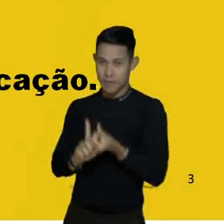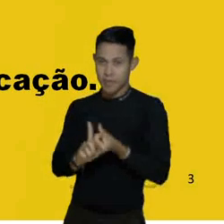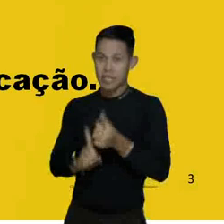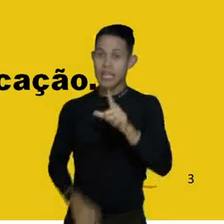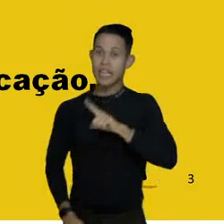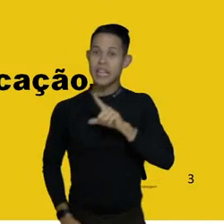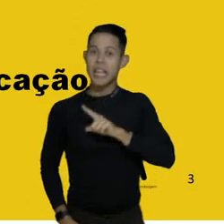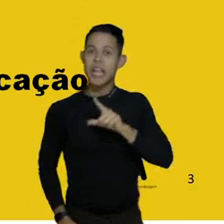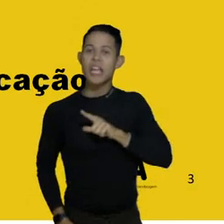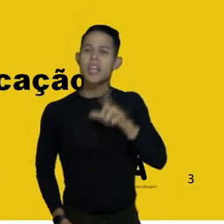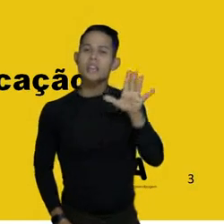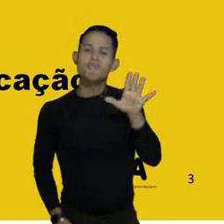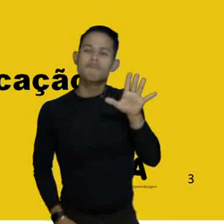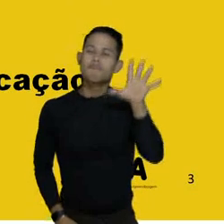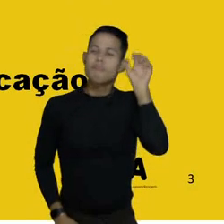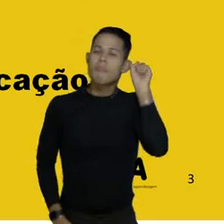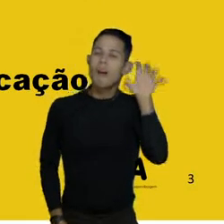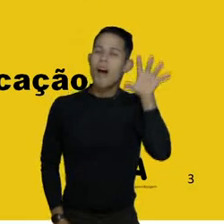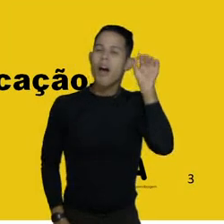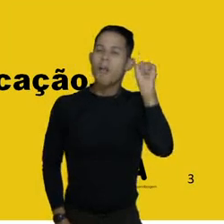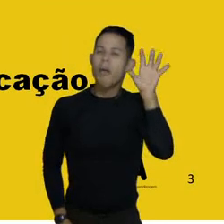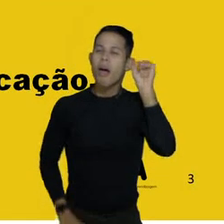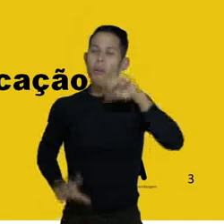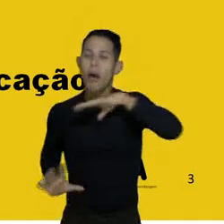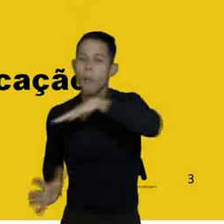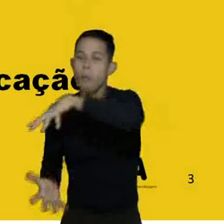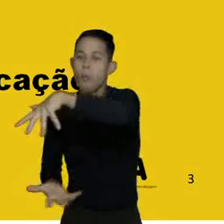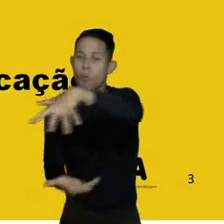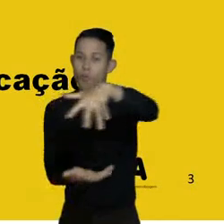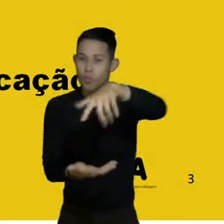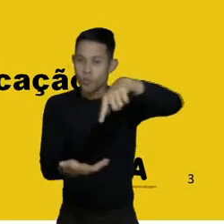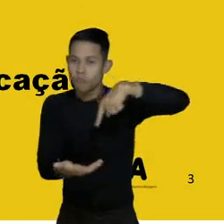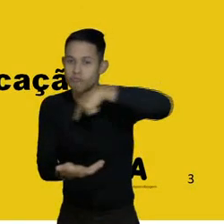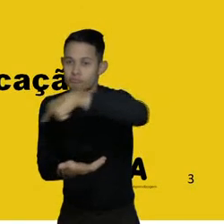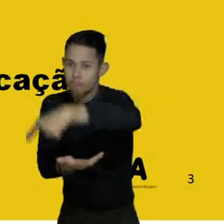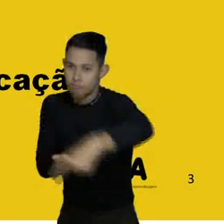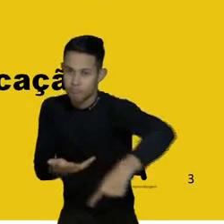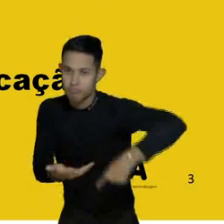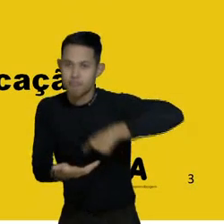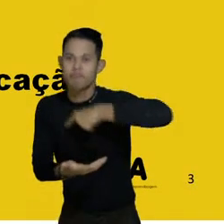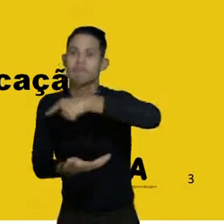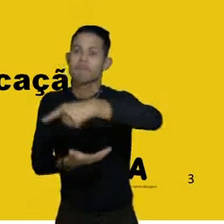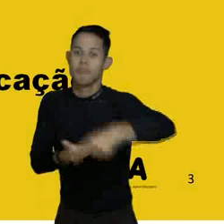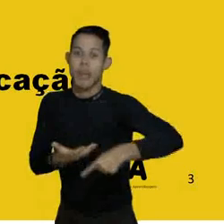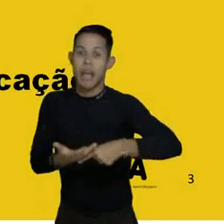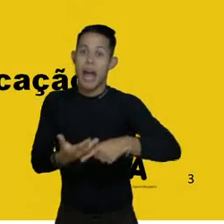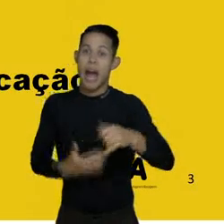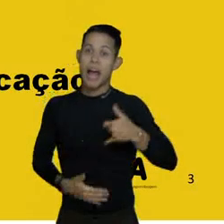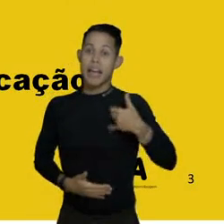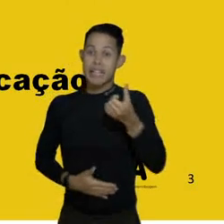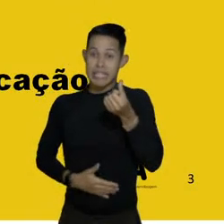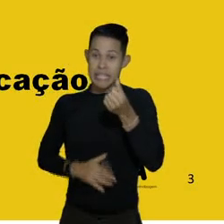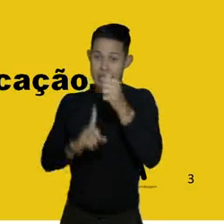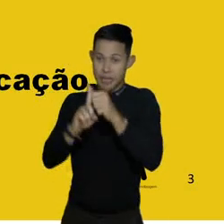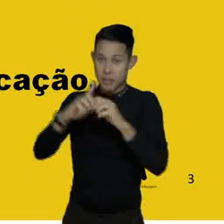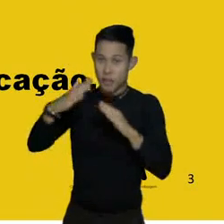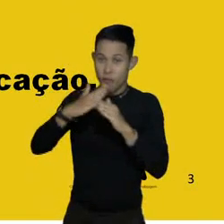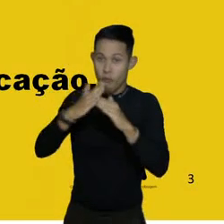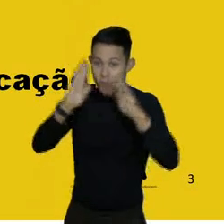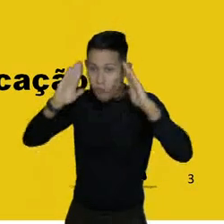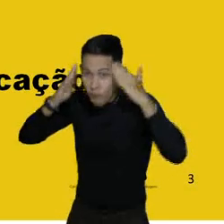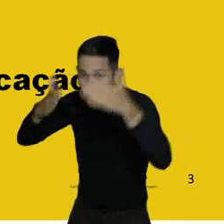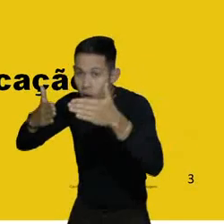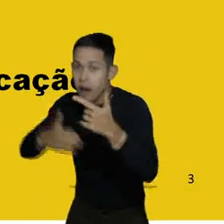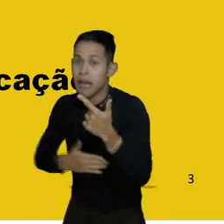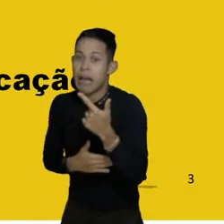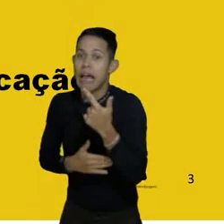todos do mundo inteiro com 6 meses a criança foca nos sons da língua mãe e tem um estudo bem